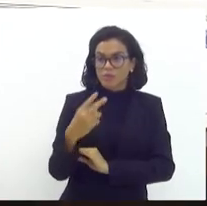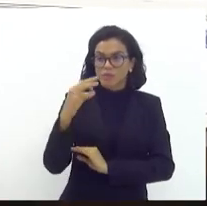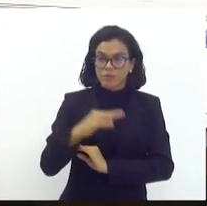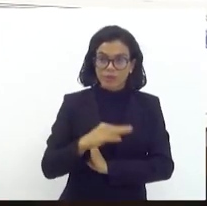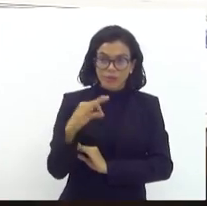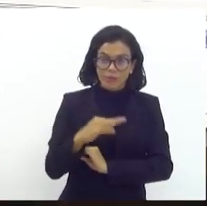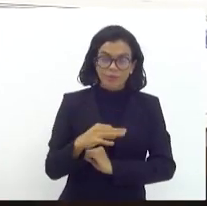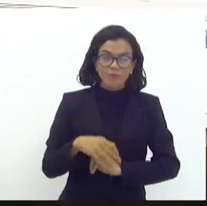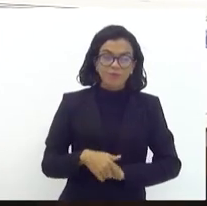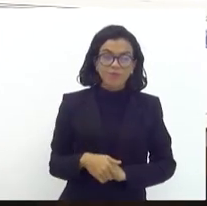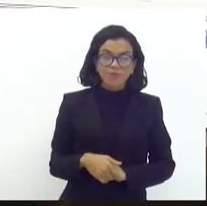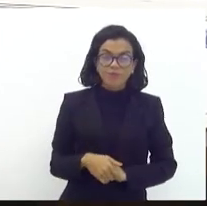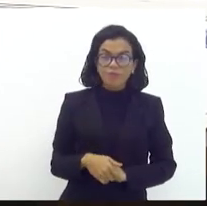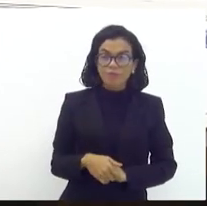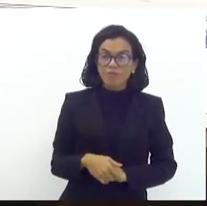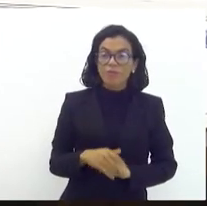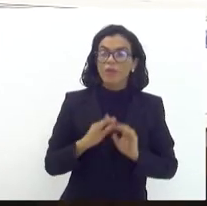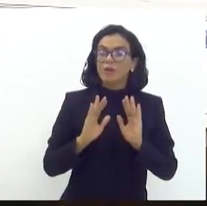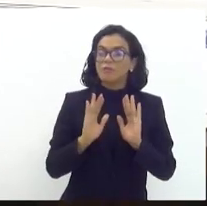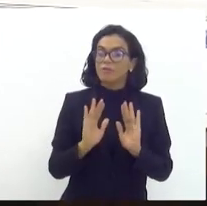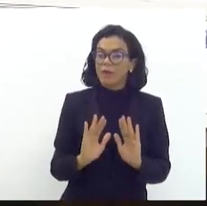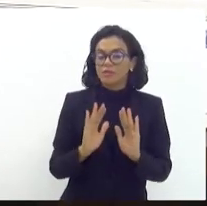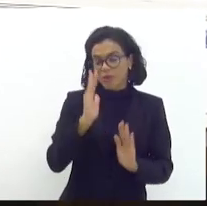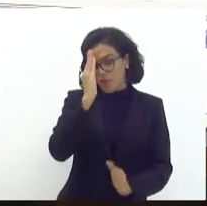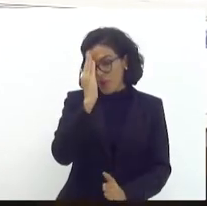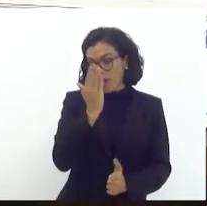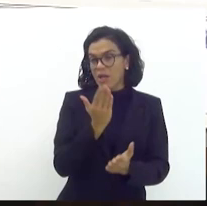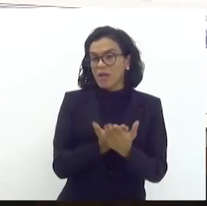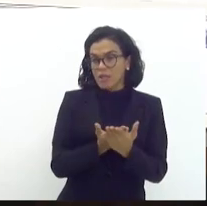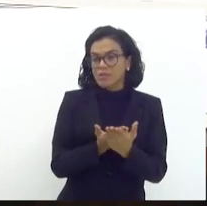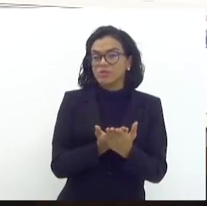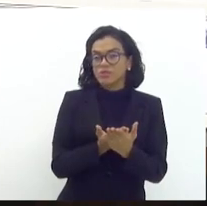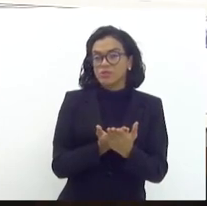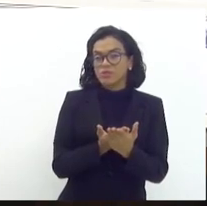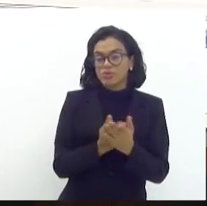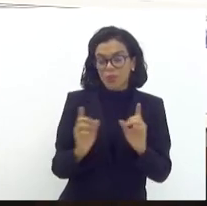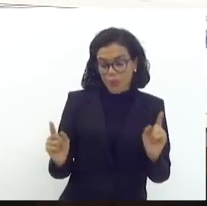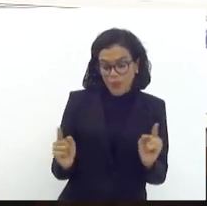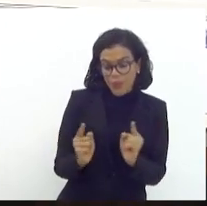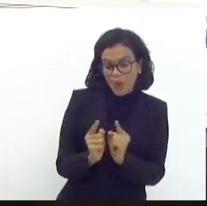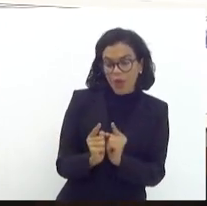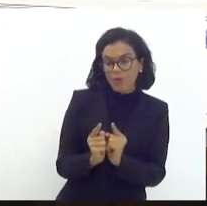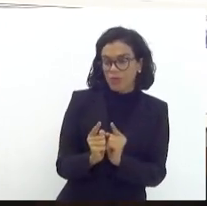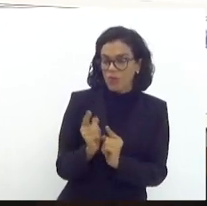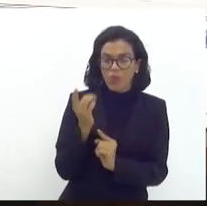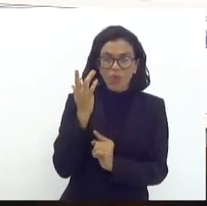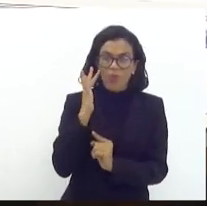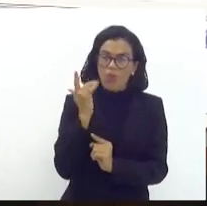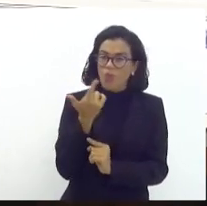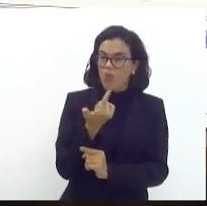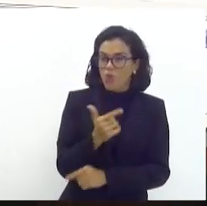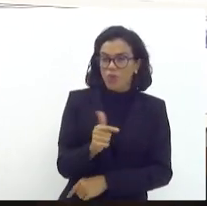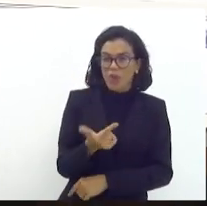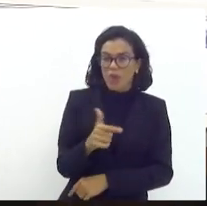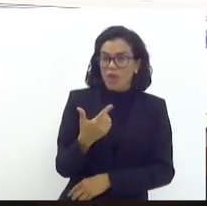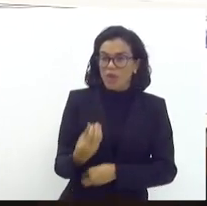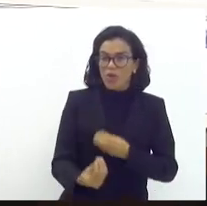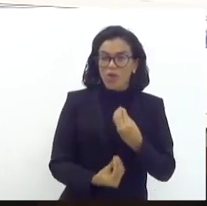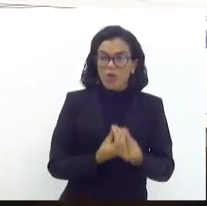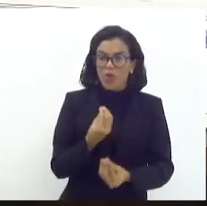caso do serviço mas eu acredito que no curto prazo não vai haver essa